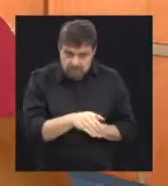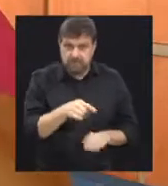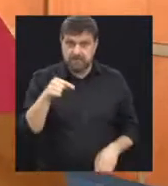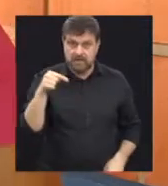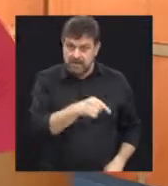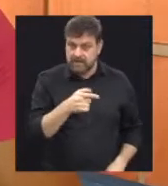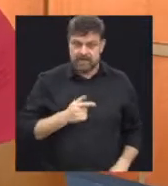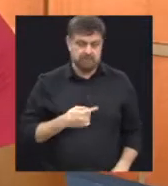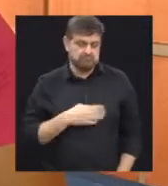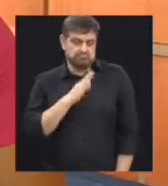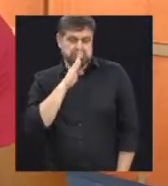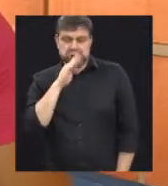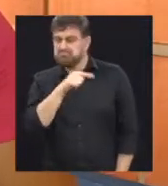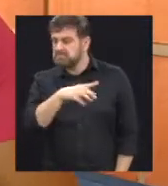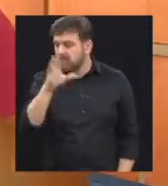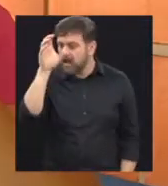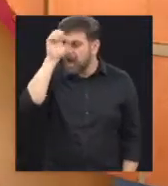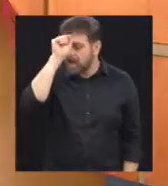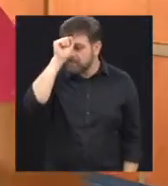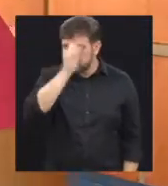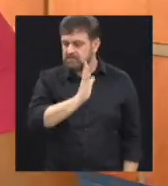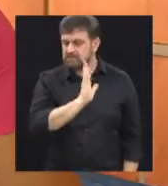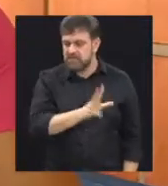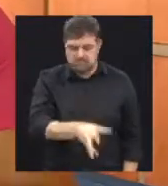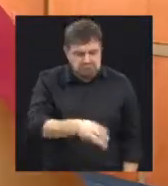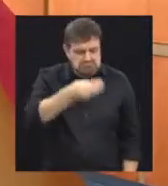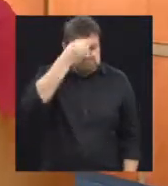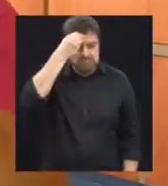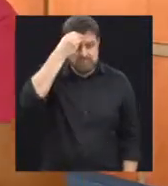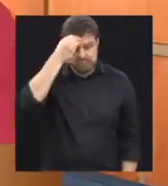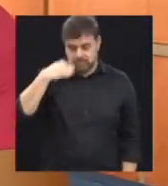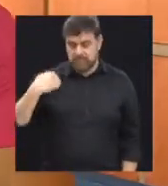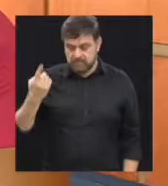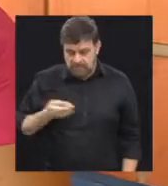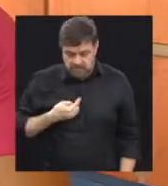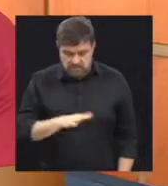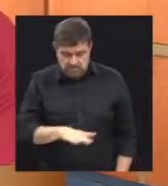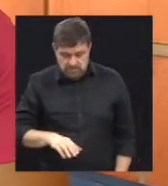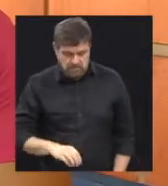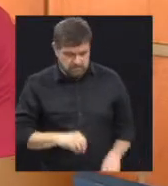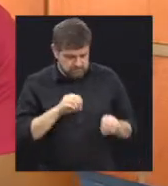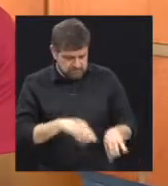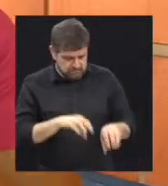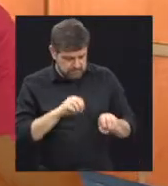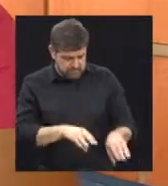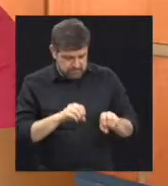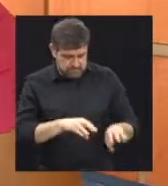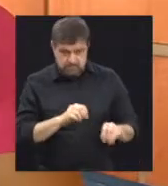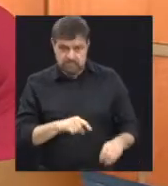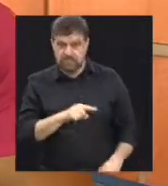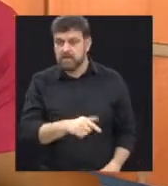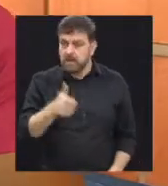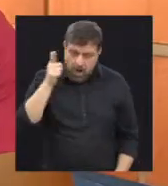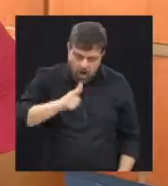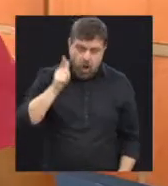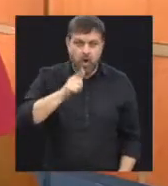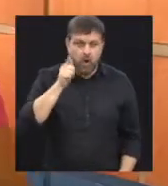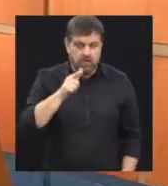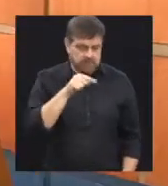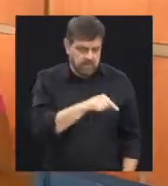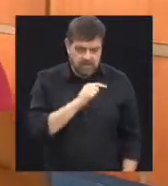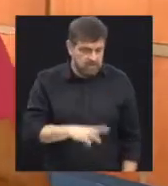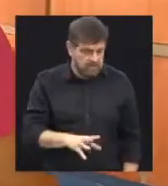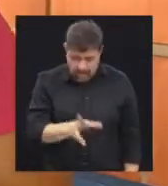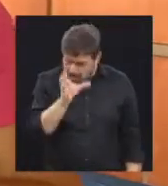lençol. Chegou uma vez que eu não preciso mais falar. Eles mesmos já... Então, assim, se você começar desde pequeno, chega uma hora que praticamente aquilo